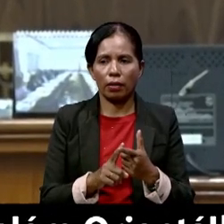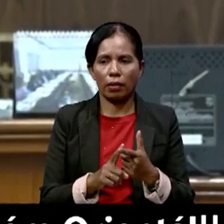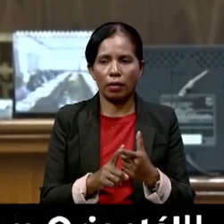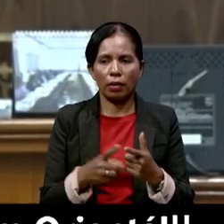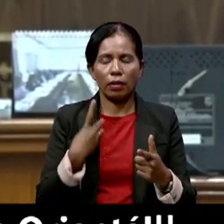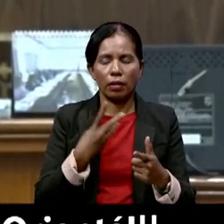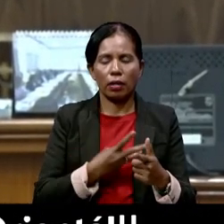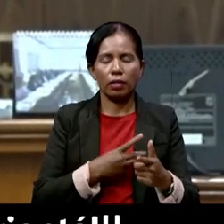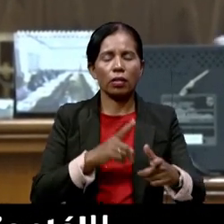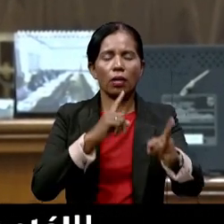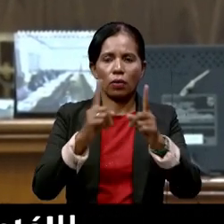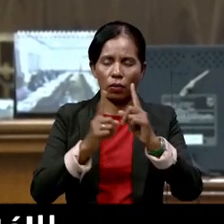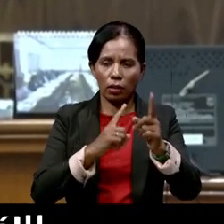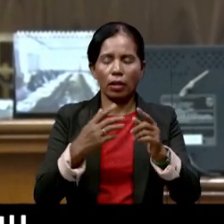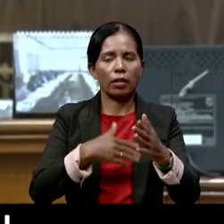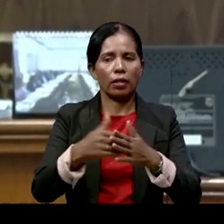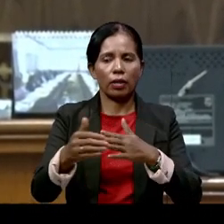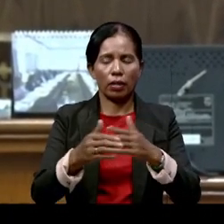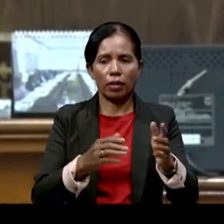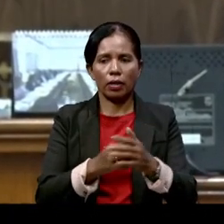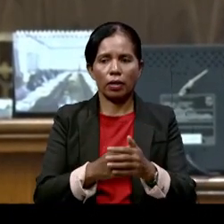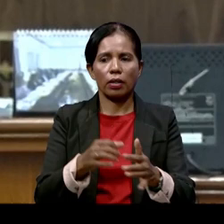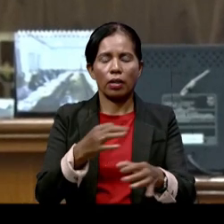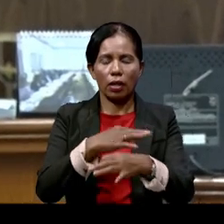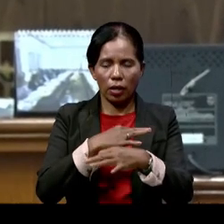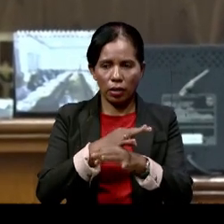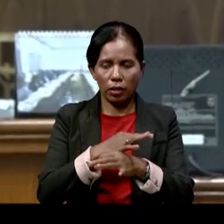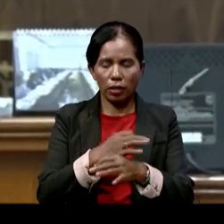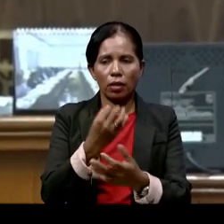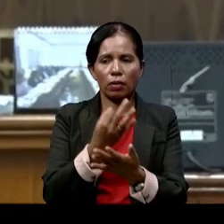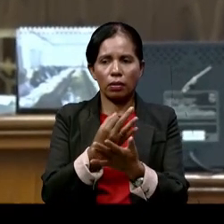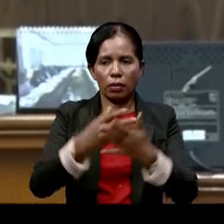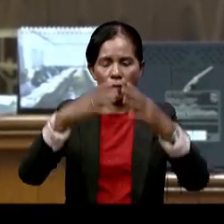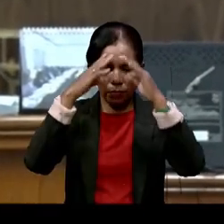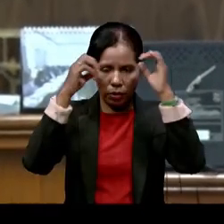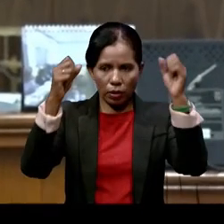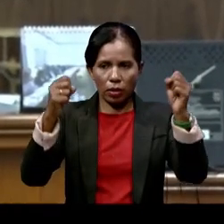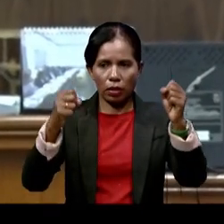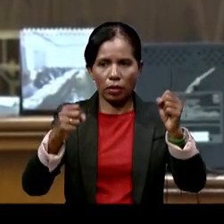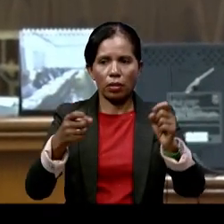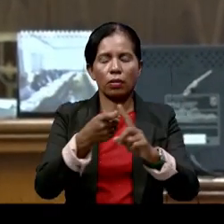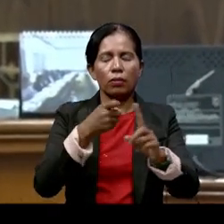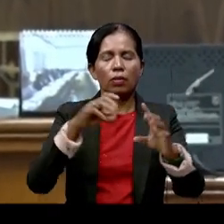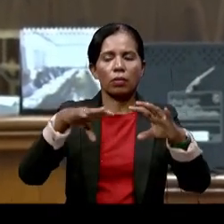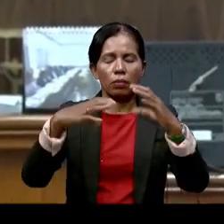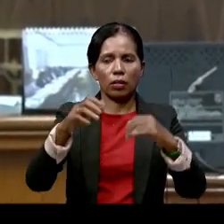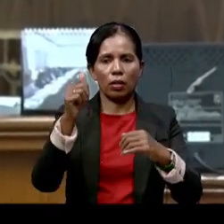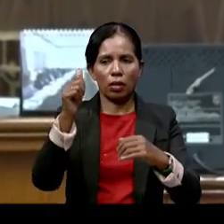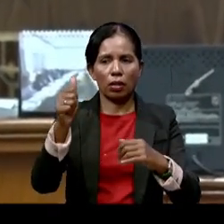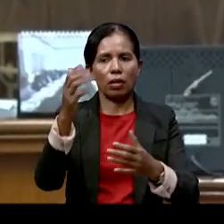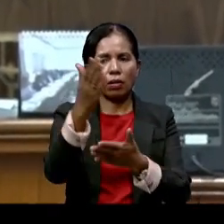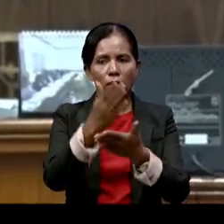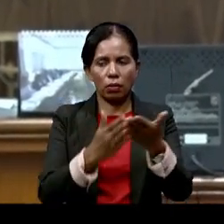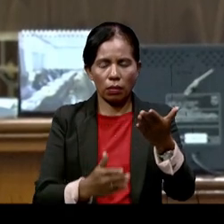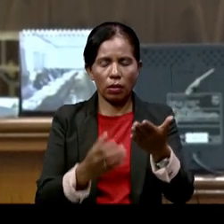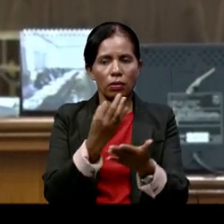ita critica nem hadia tia. Orçamento presidente iremos liu a comissão A. Coadeite